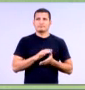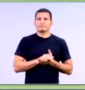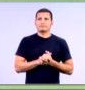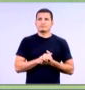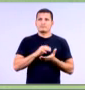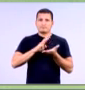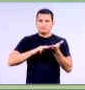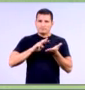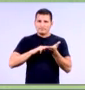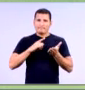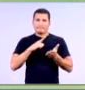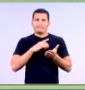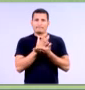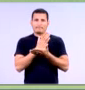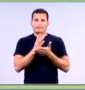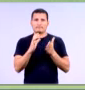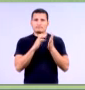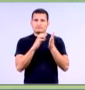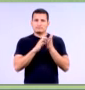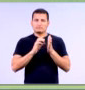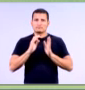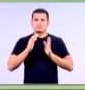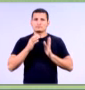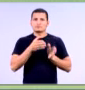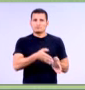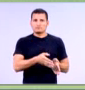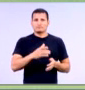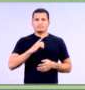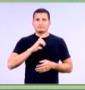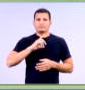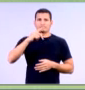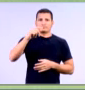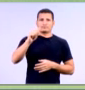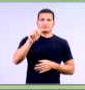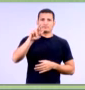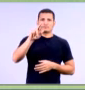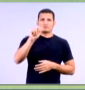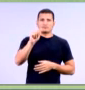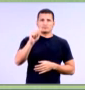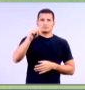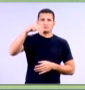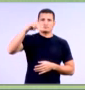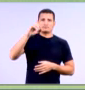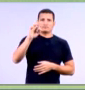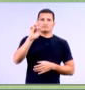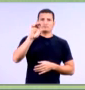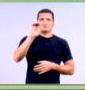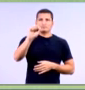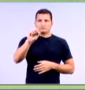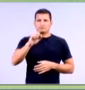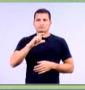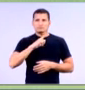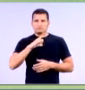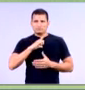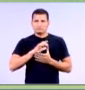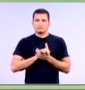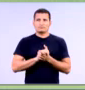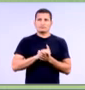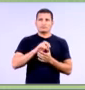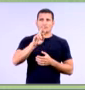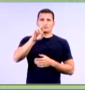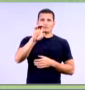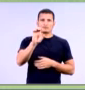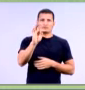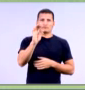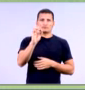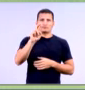têm algumas características específicas. Método tem parâmetros, métodos têm tipos de retorno, tem construtores,